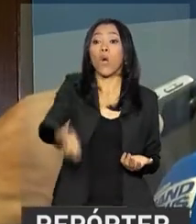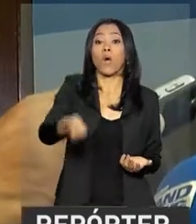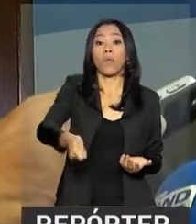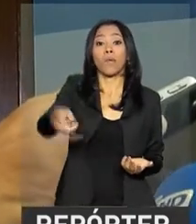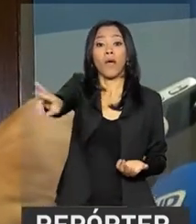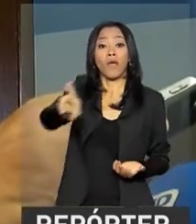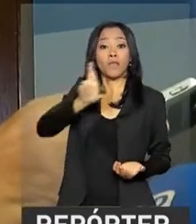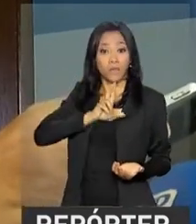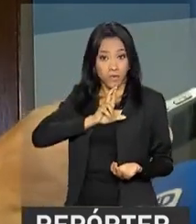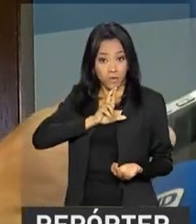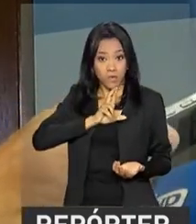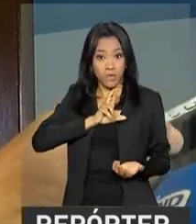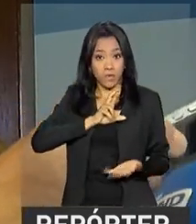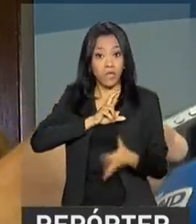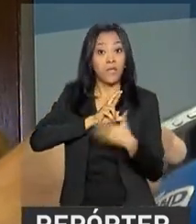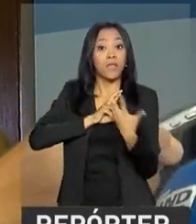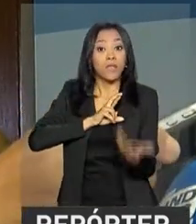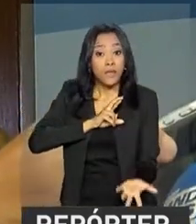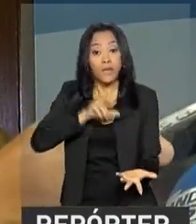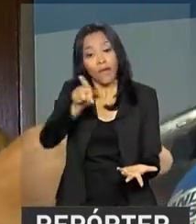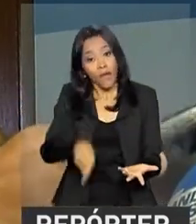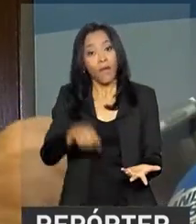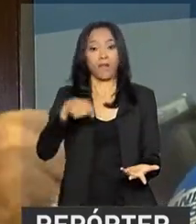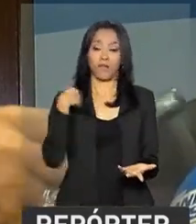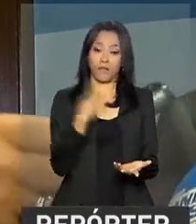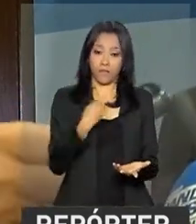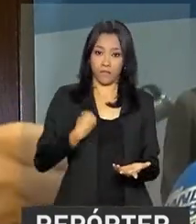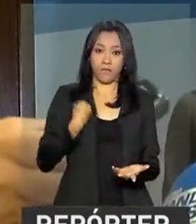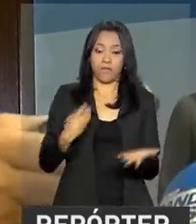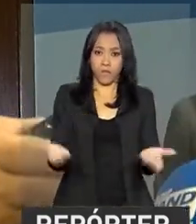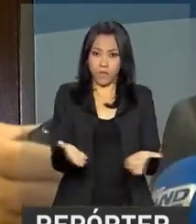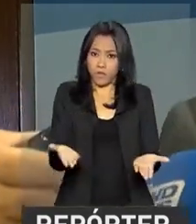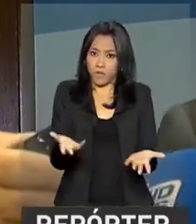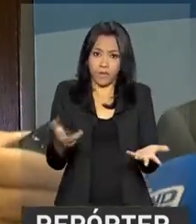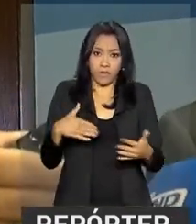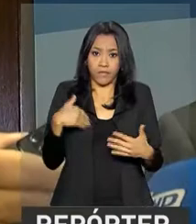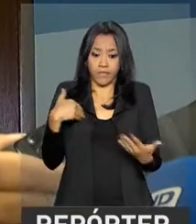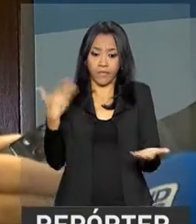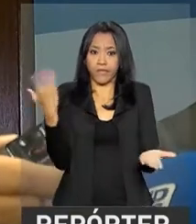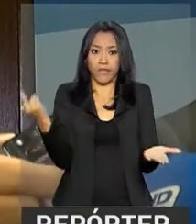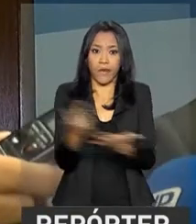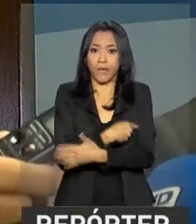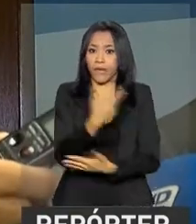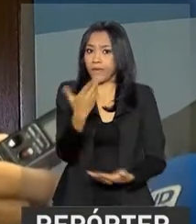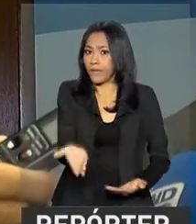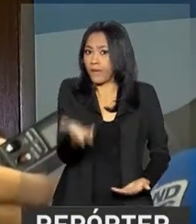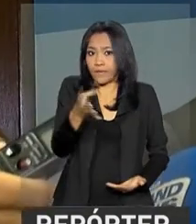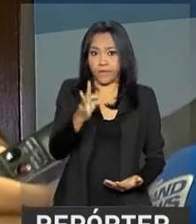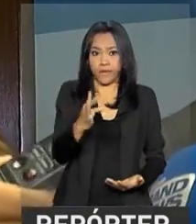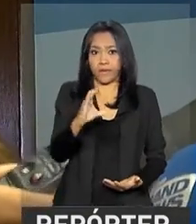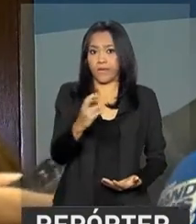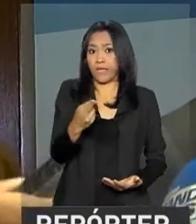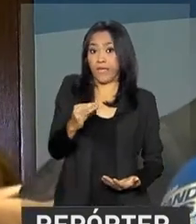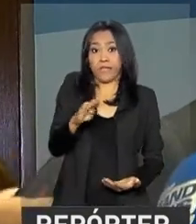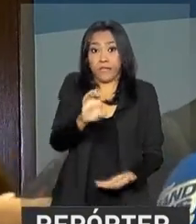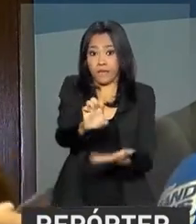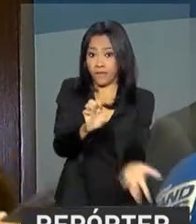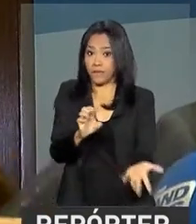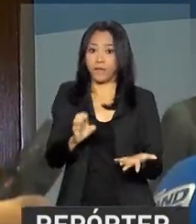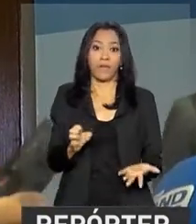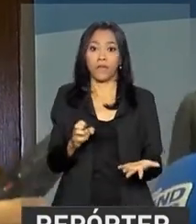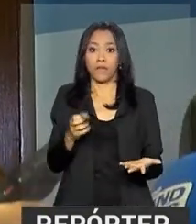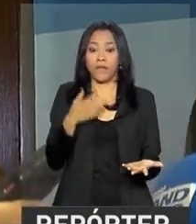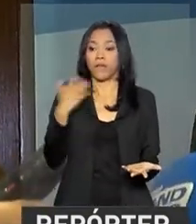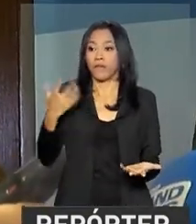muito além dos meios que você dispõe que é isso que você vive hoje nós vivemos essa crise em que nós ficamos muitas vezes digamos assim circundando ela